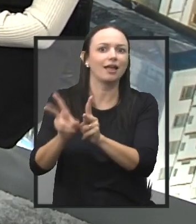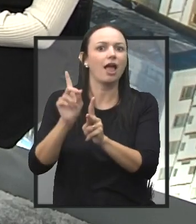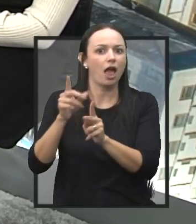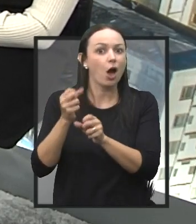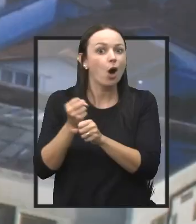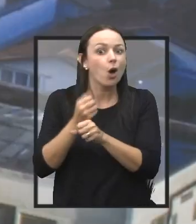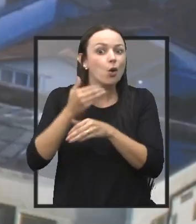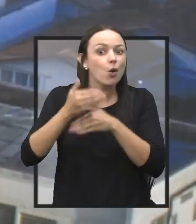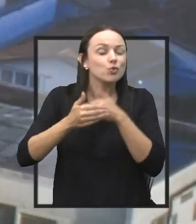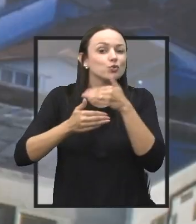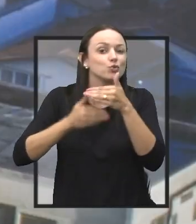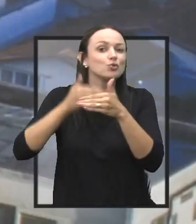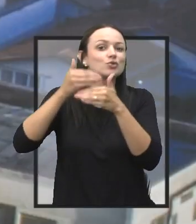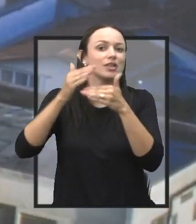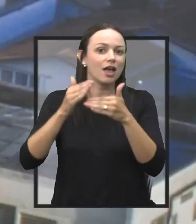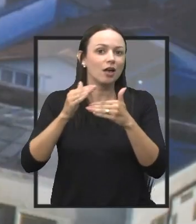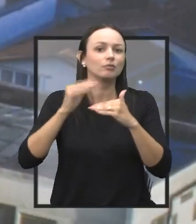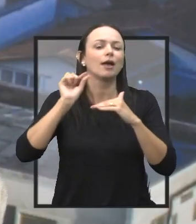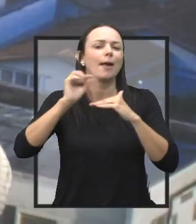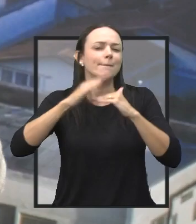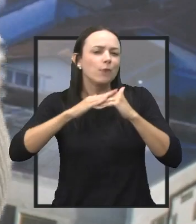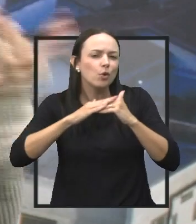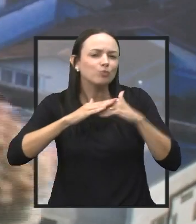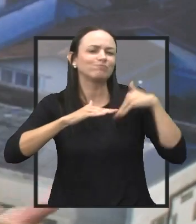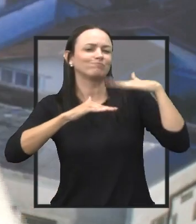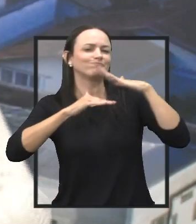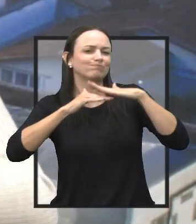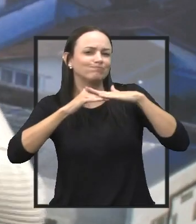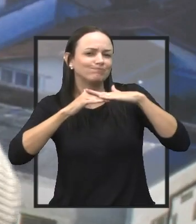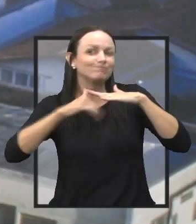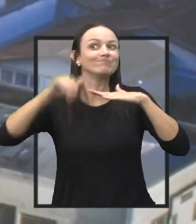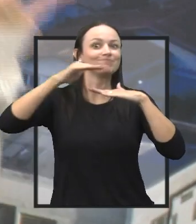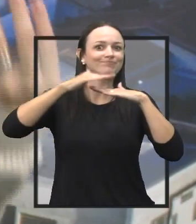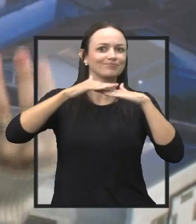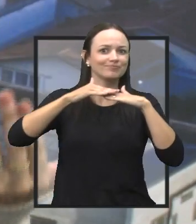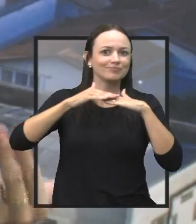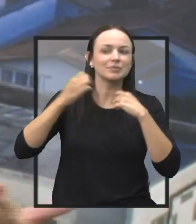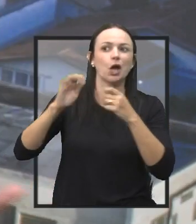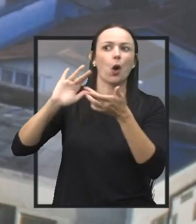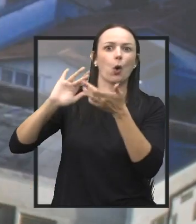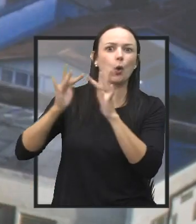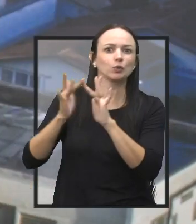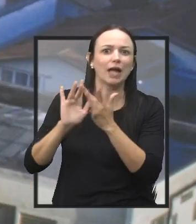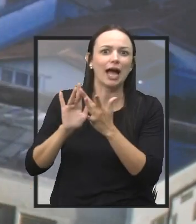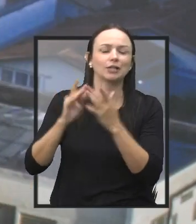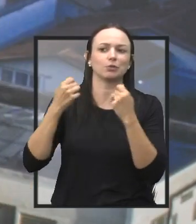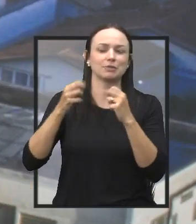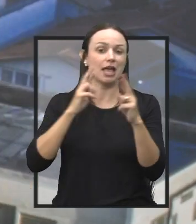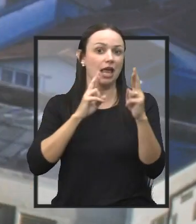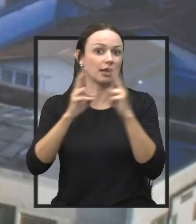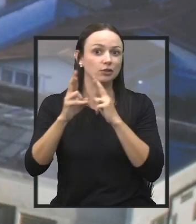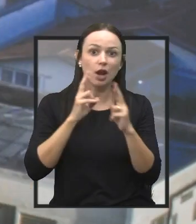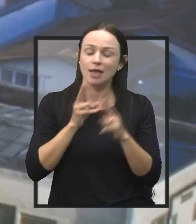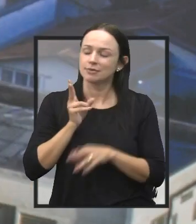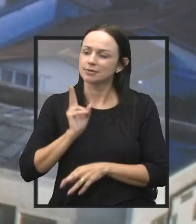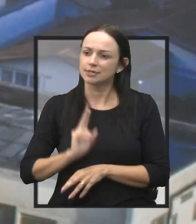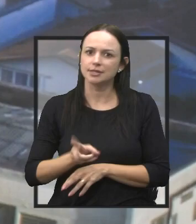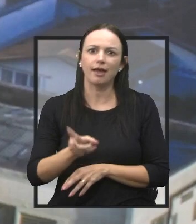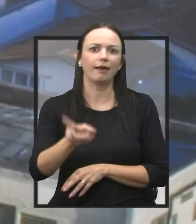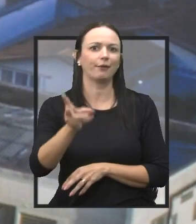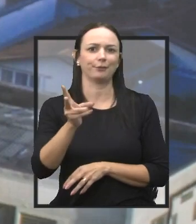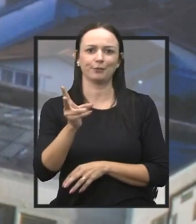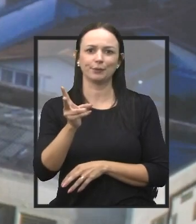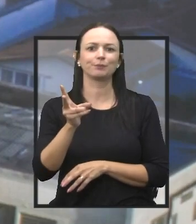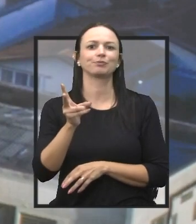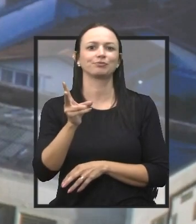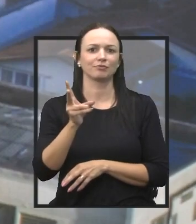né? É uma construção, um tijolinho por vez, você tem que estabelecer contatos, você tem que estabelecer relacionamento e sempre estar ali,